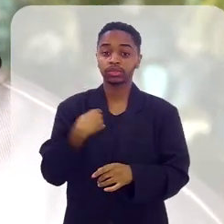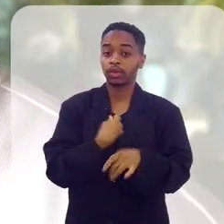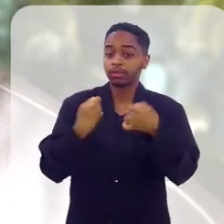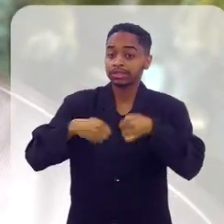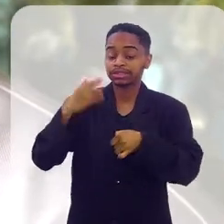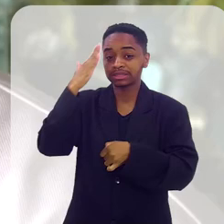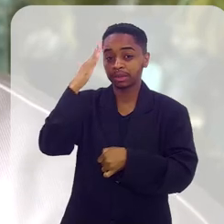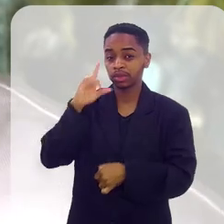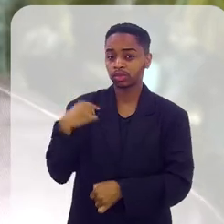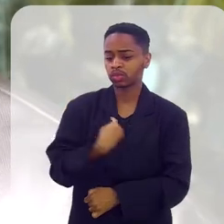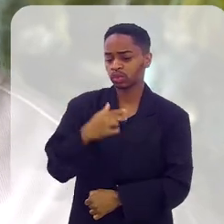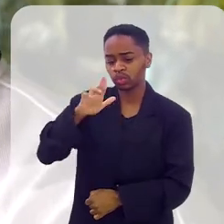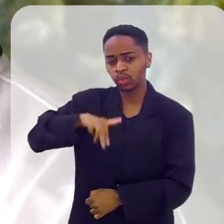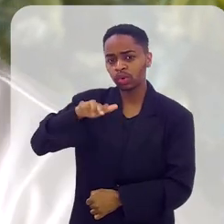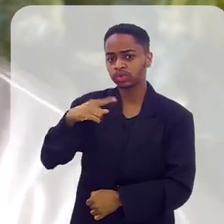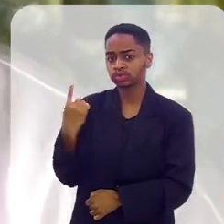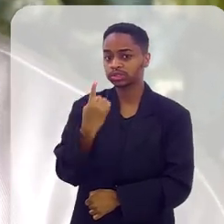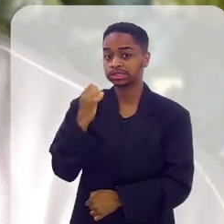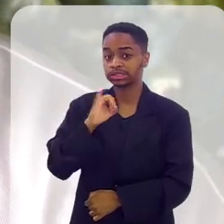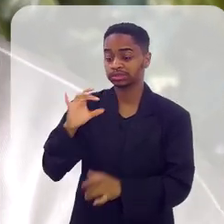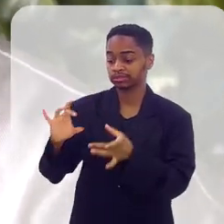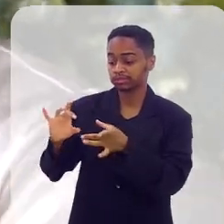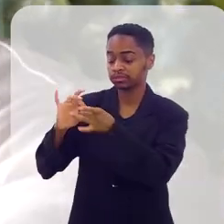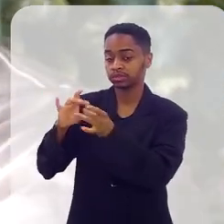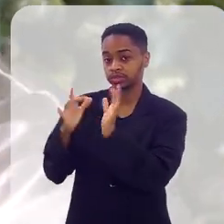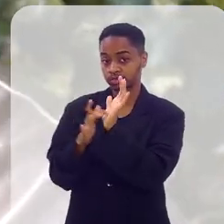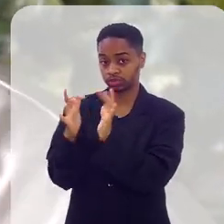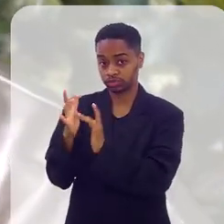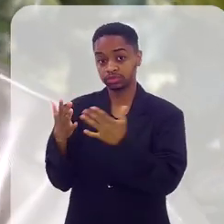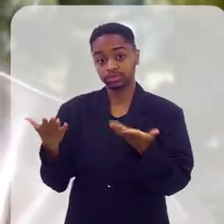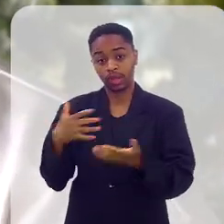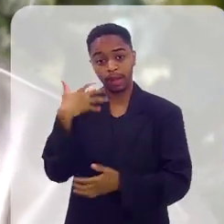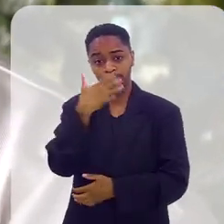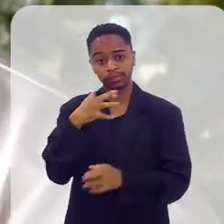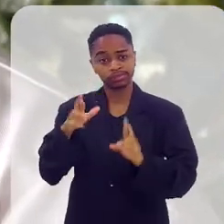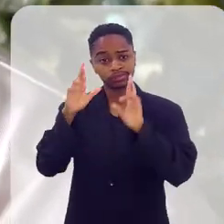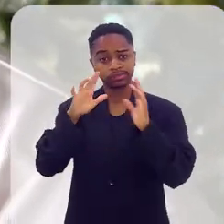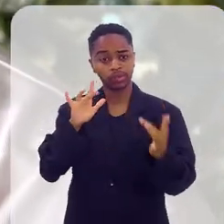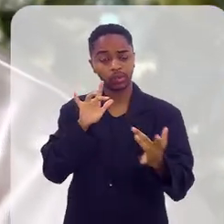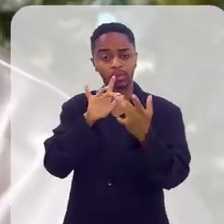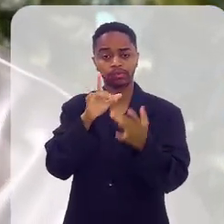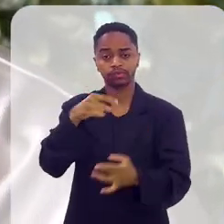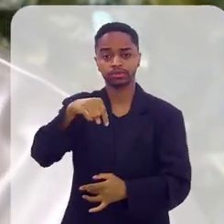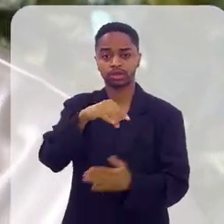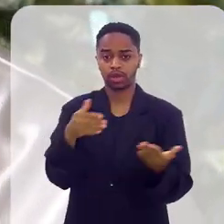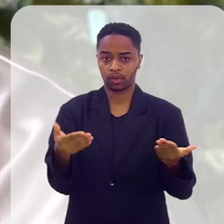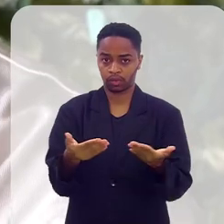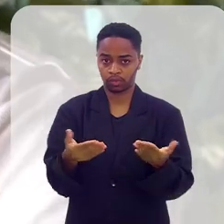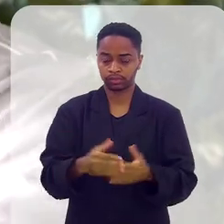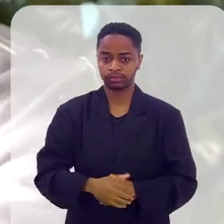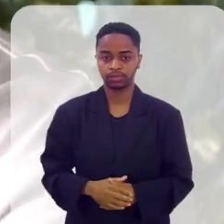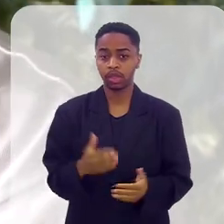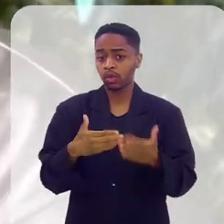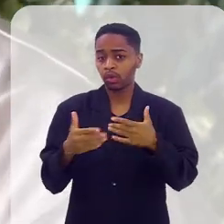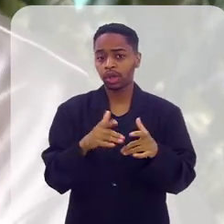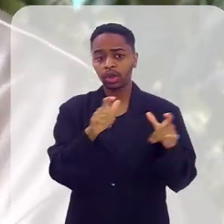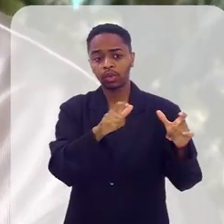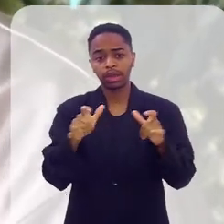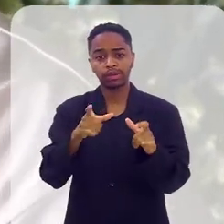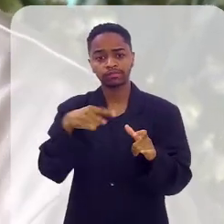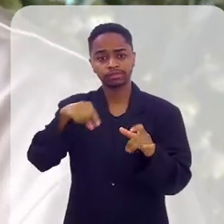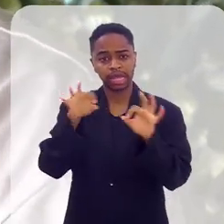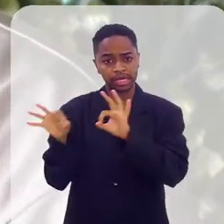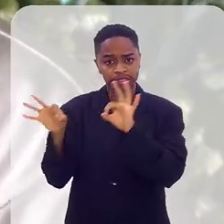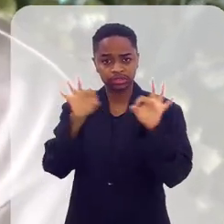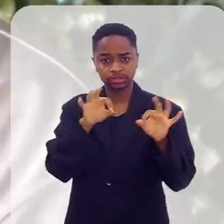que a gente nunca estará sozinho estando nele. Então que essa canção possa te alcançar nesse momento. Então, aonde você estiver assistindo, feche